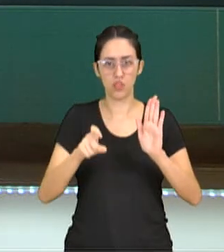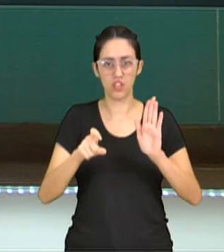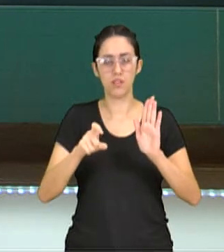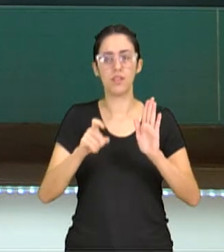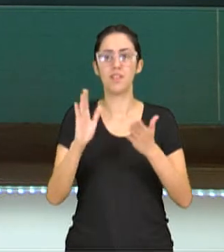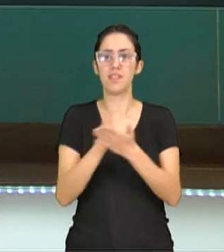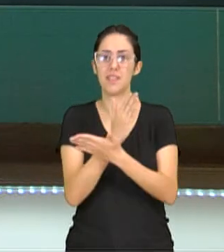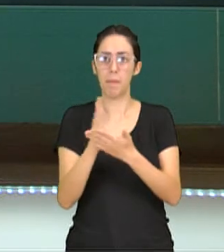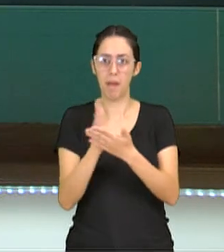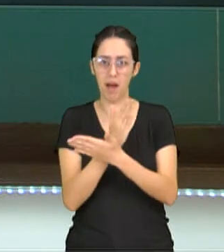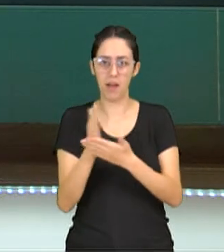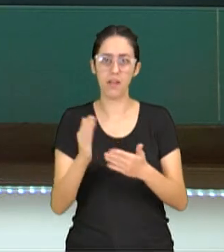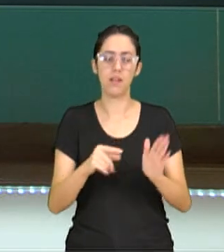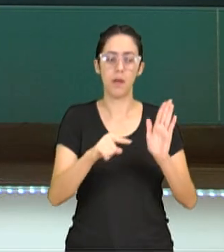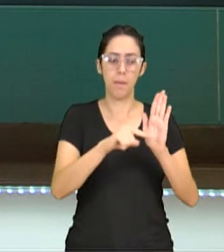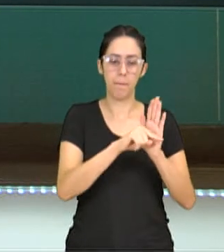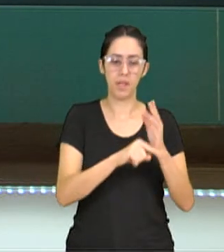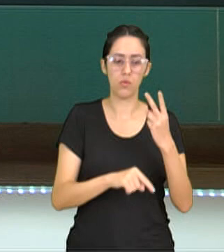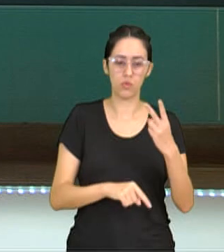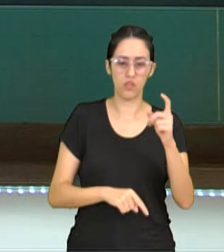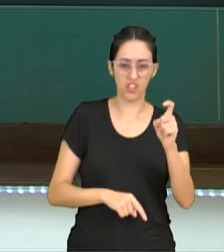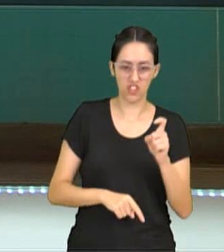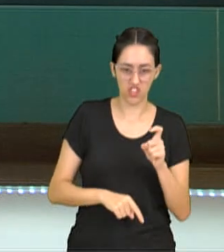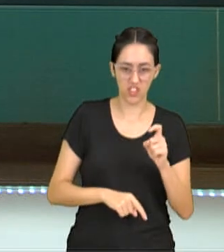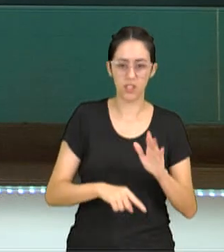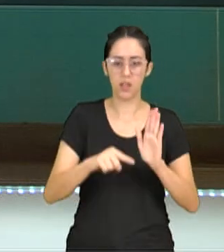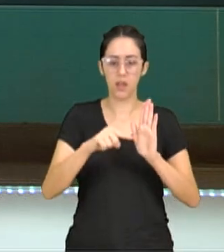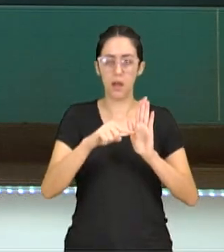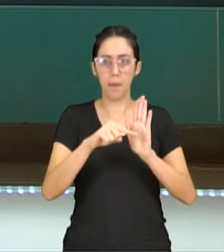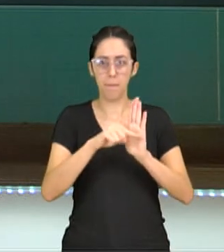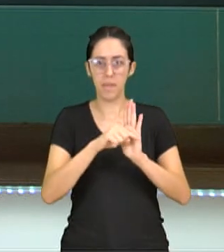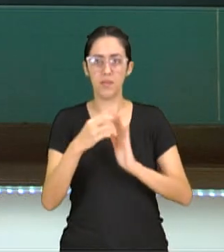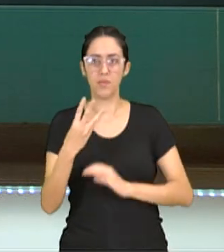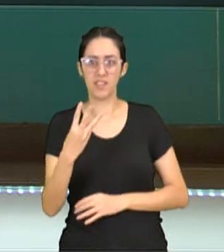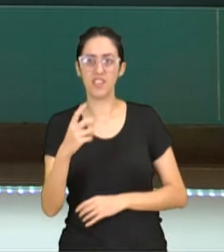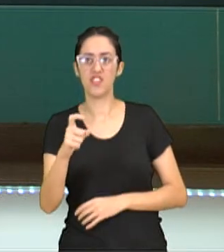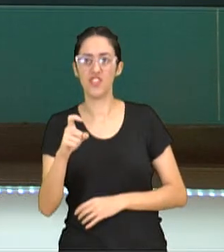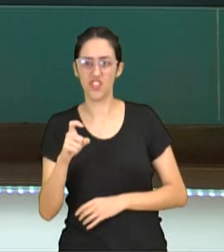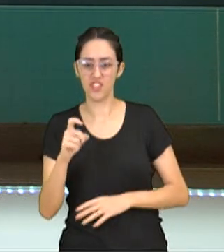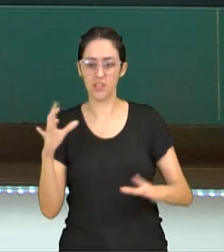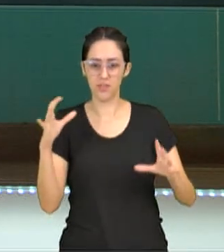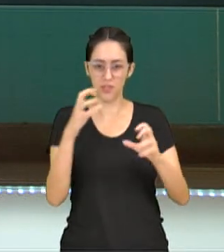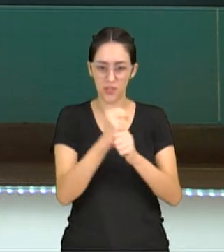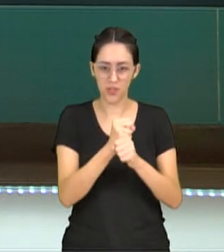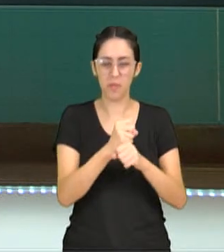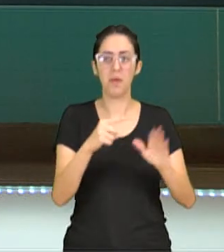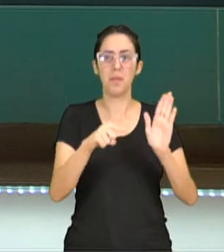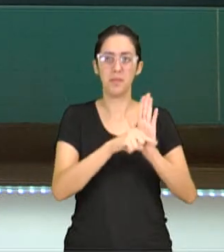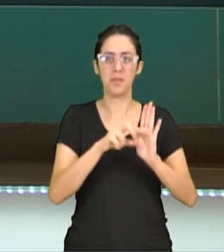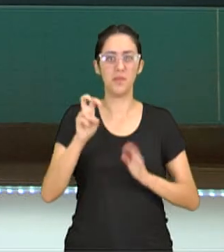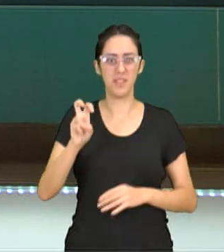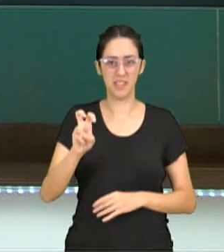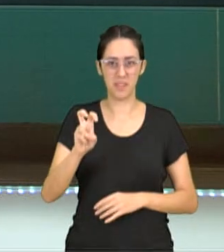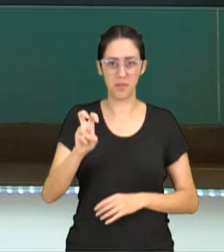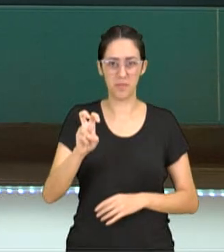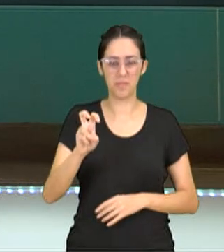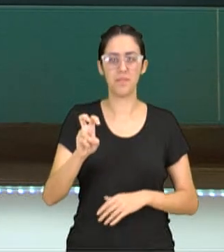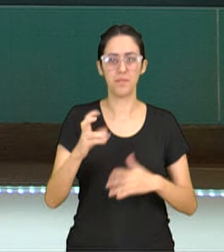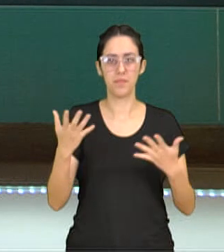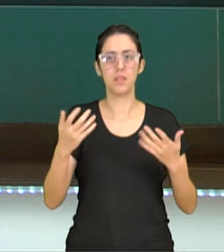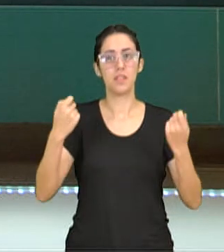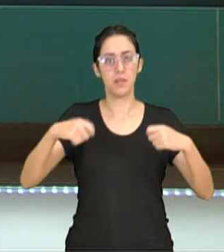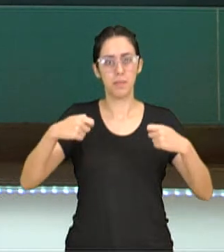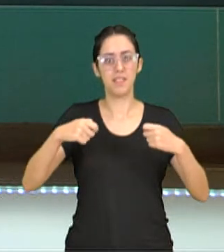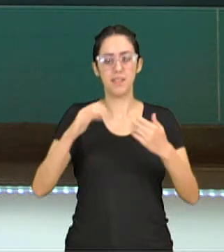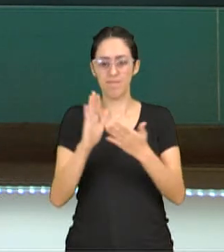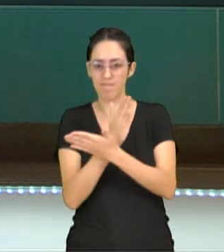menos 2x e menos 3x. Devo 2, devo 3, devo 5. Então, você só abriu ele, ó. Você abrindo,